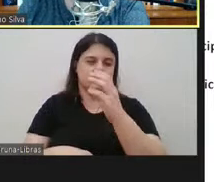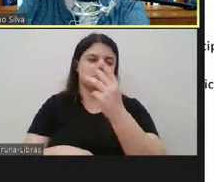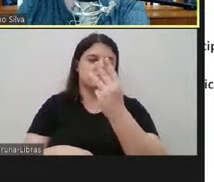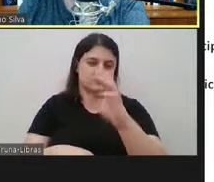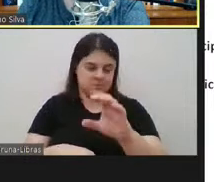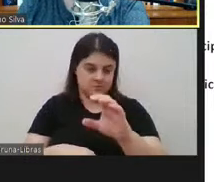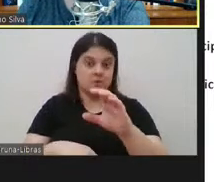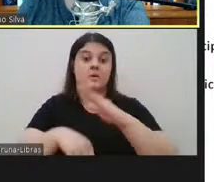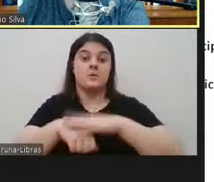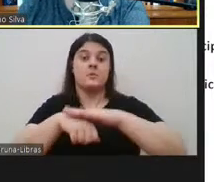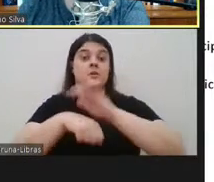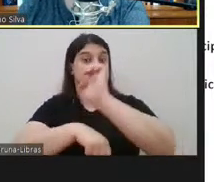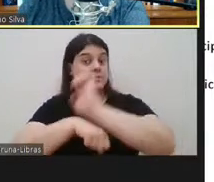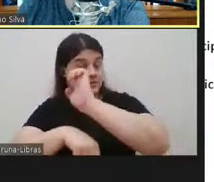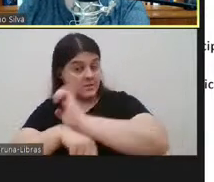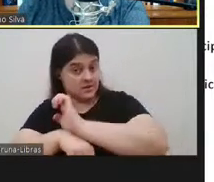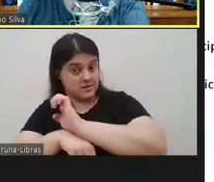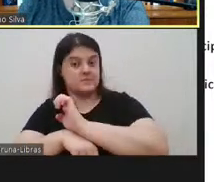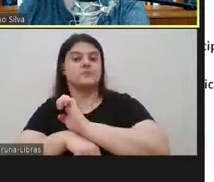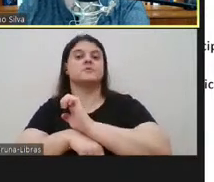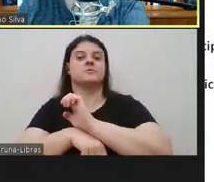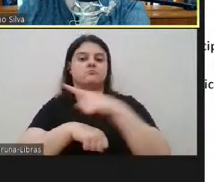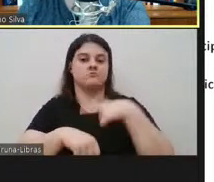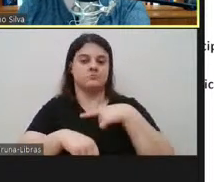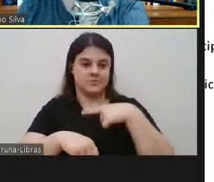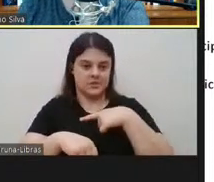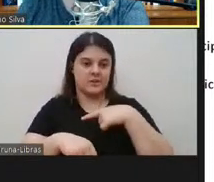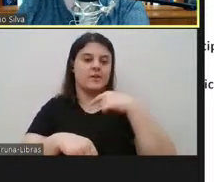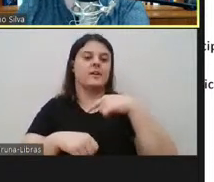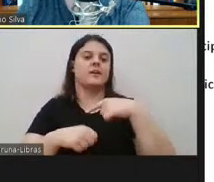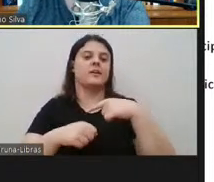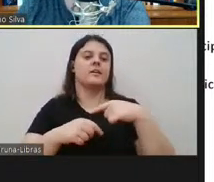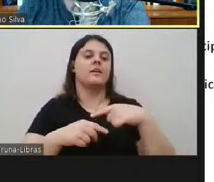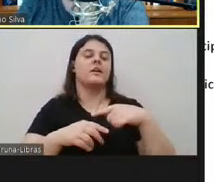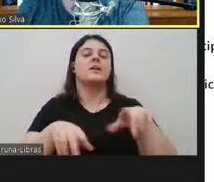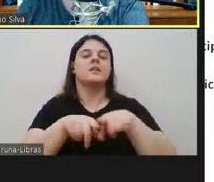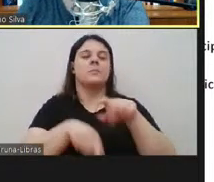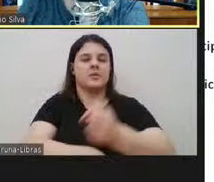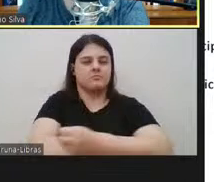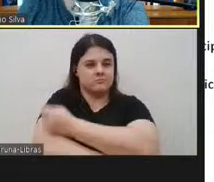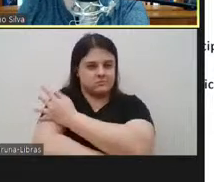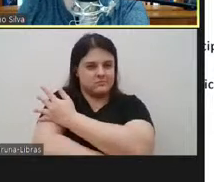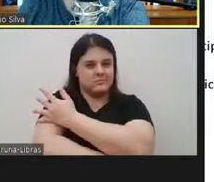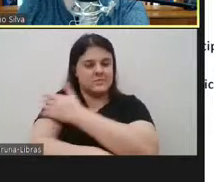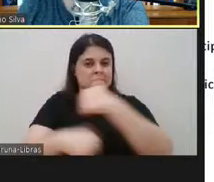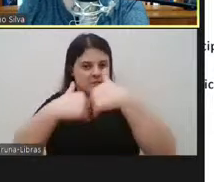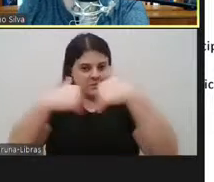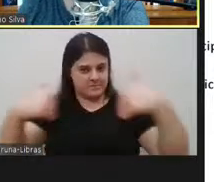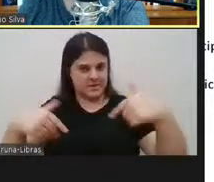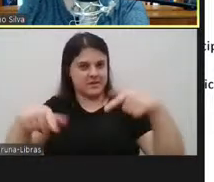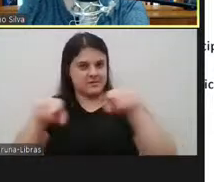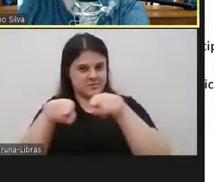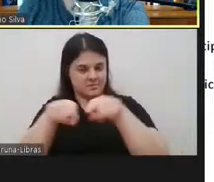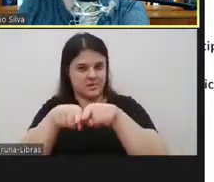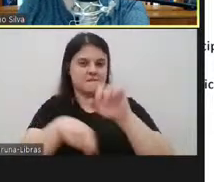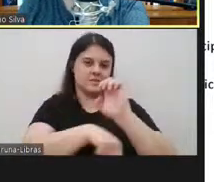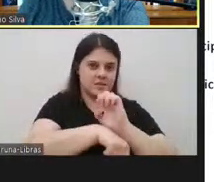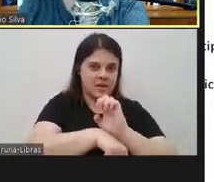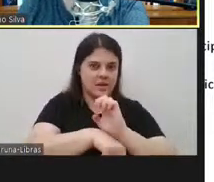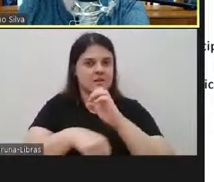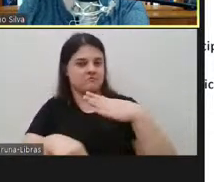Estados né e fica educação mais é infantil parte do Ensino Fundamental que ele vai ser dividido também que o estado